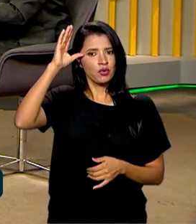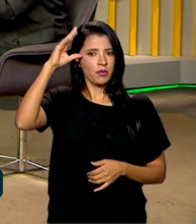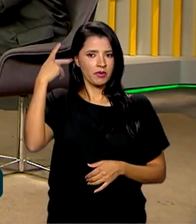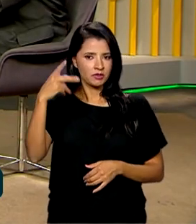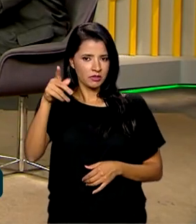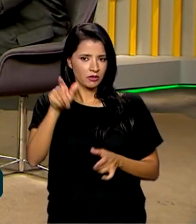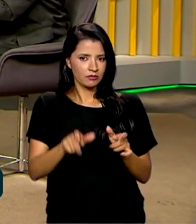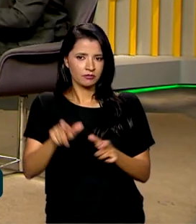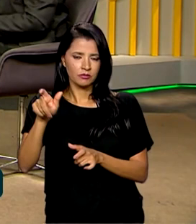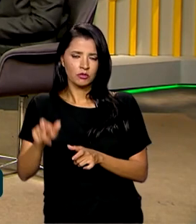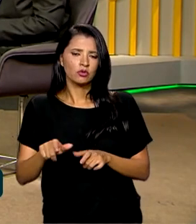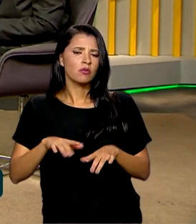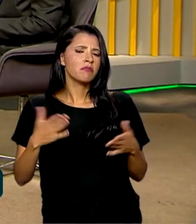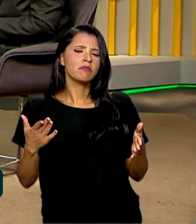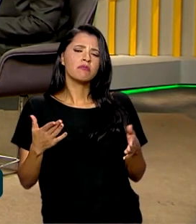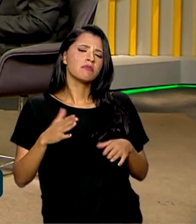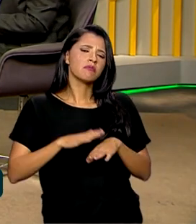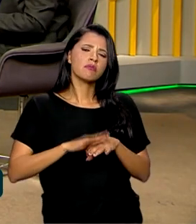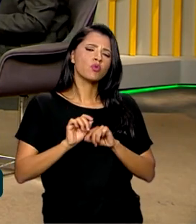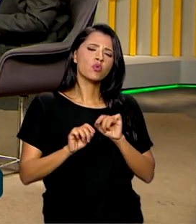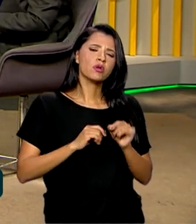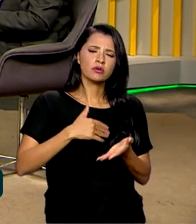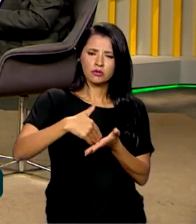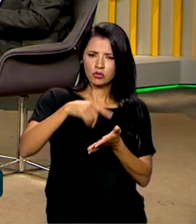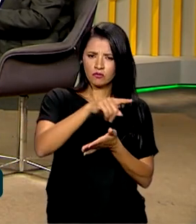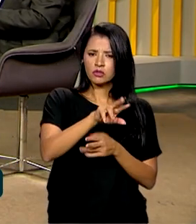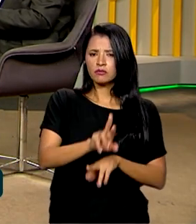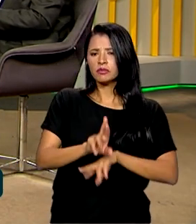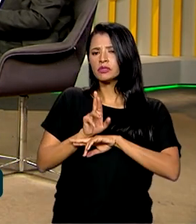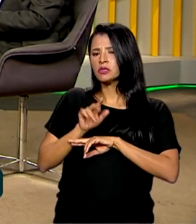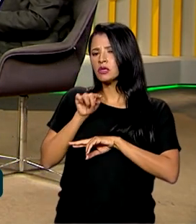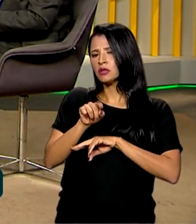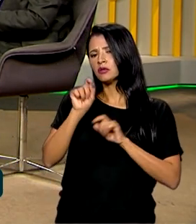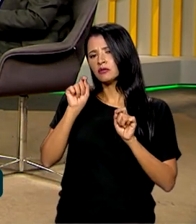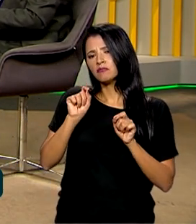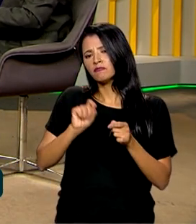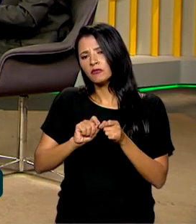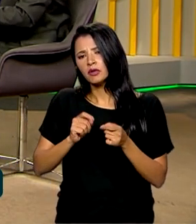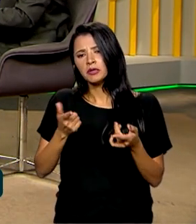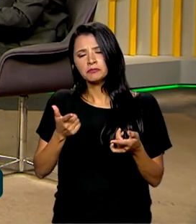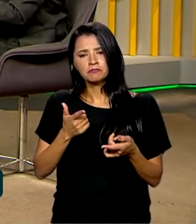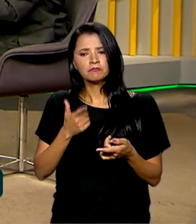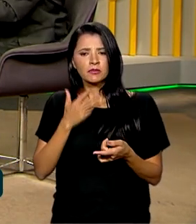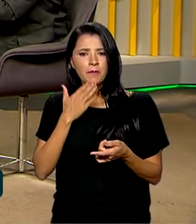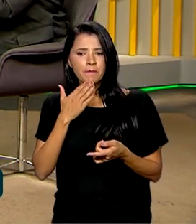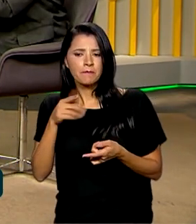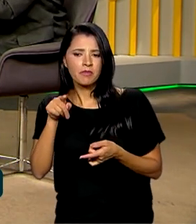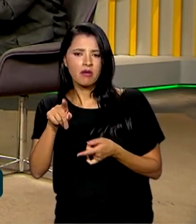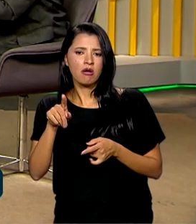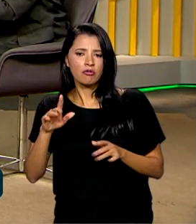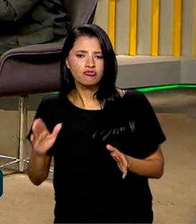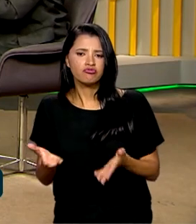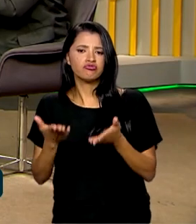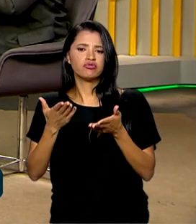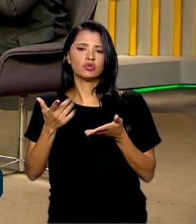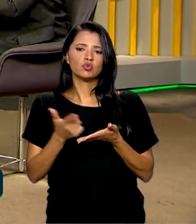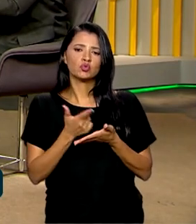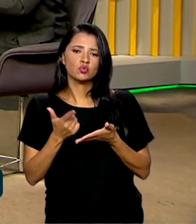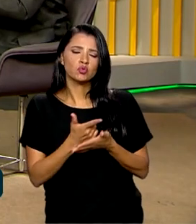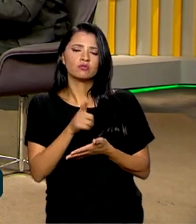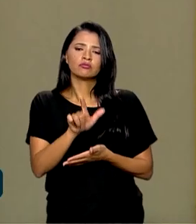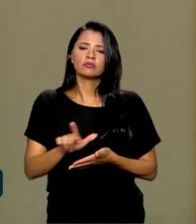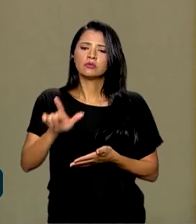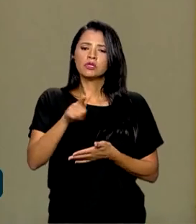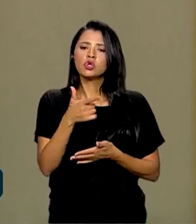a secretaria que você representa aqui faz, né, para a promoção do livro, da literatura, em